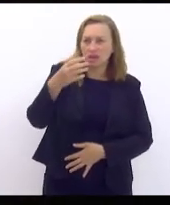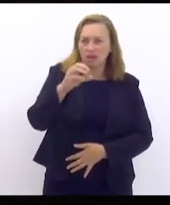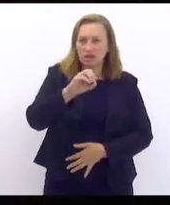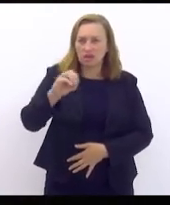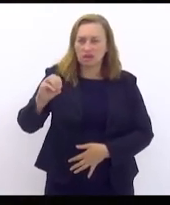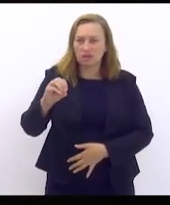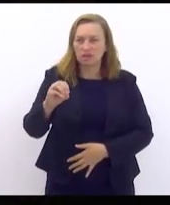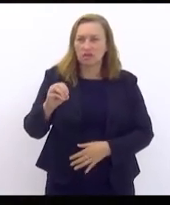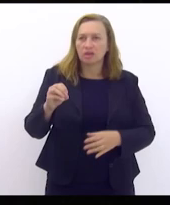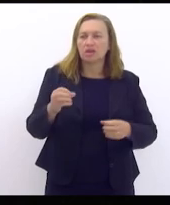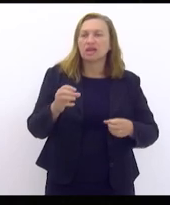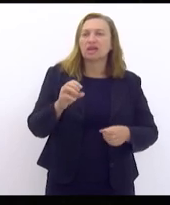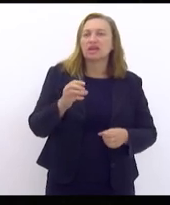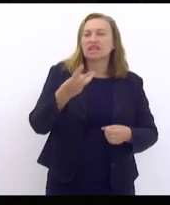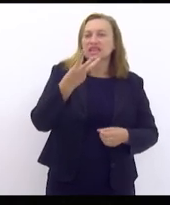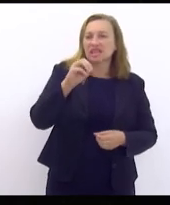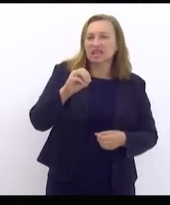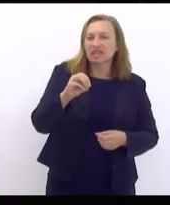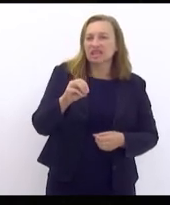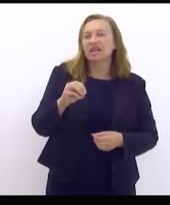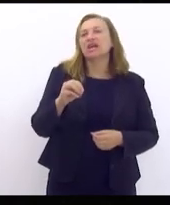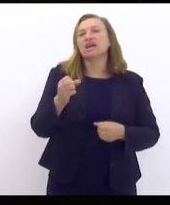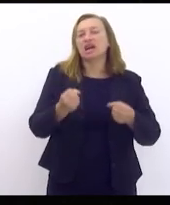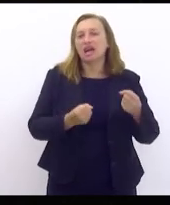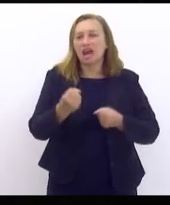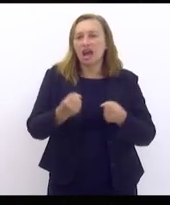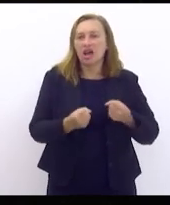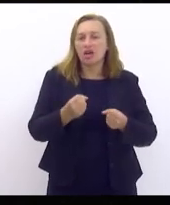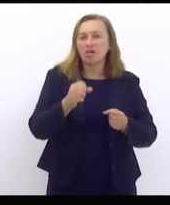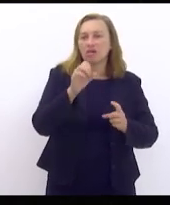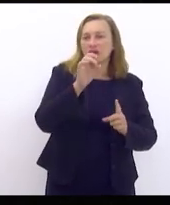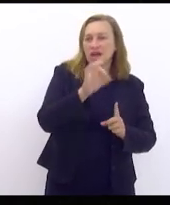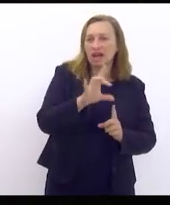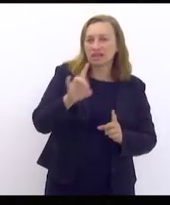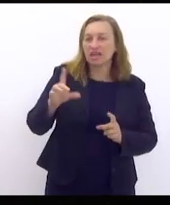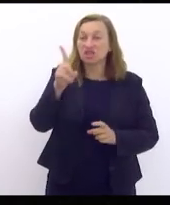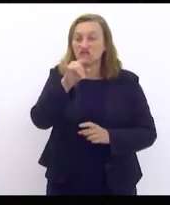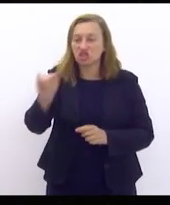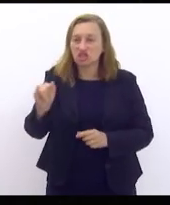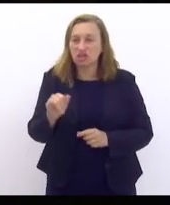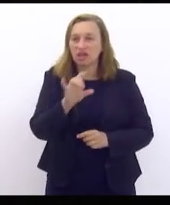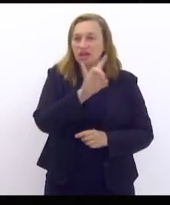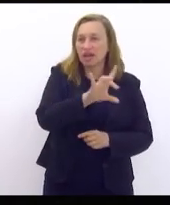mês, 30 carros dias, dividido por 6 reboques.